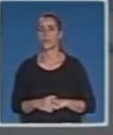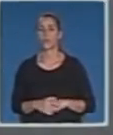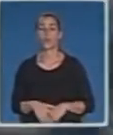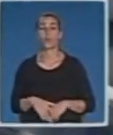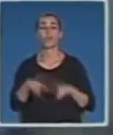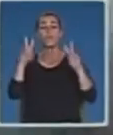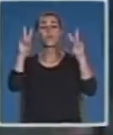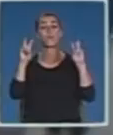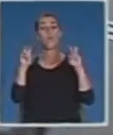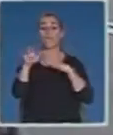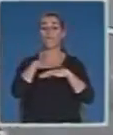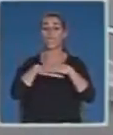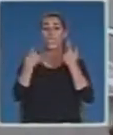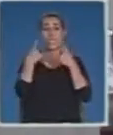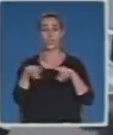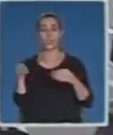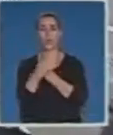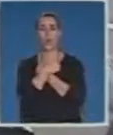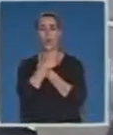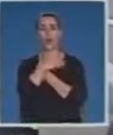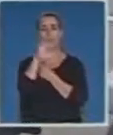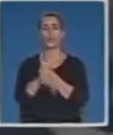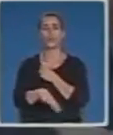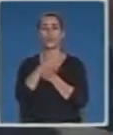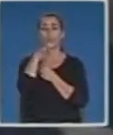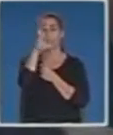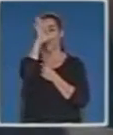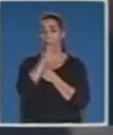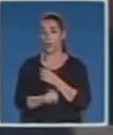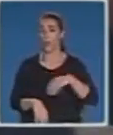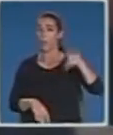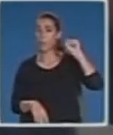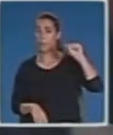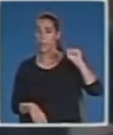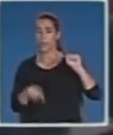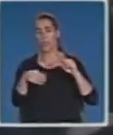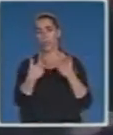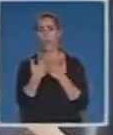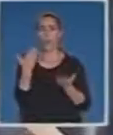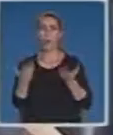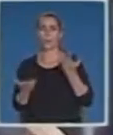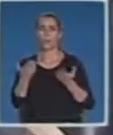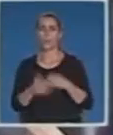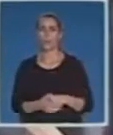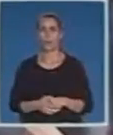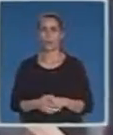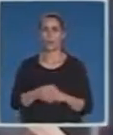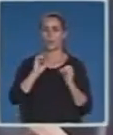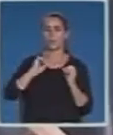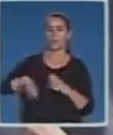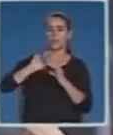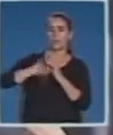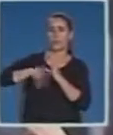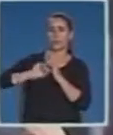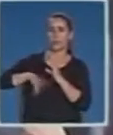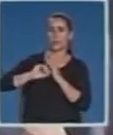de campanha Fazer a Diferença, o Bloco de Esquerda elege o Governo e o PS como termos de comparação. São descargas ilegais,